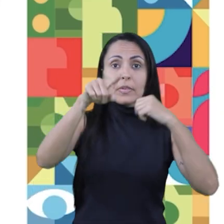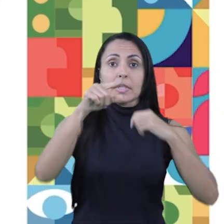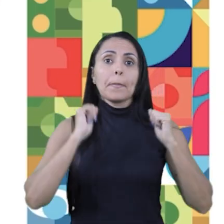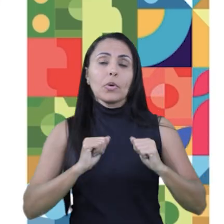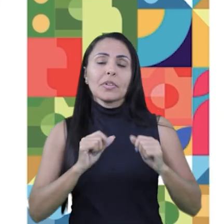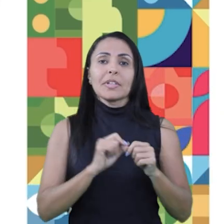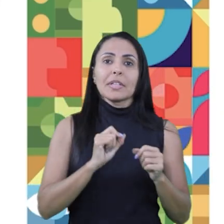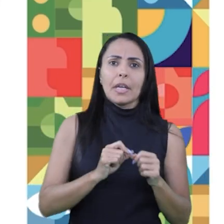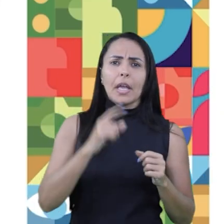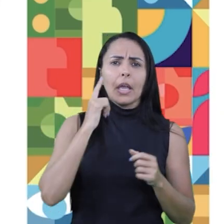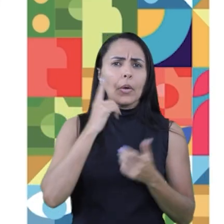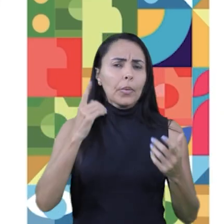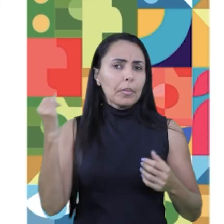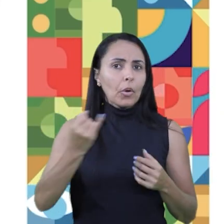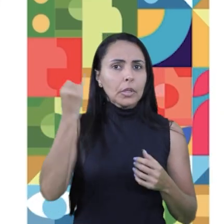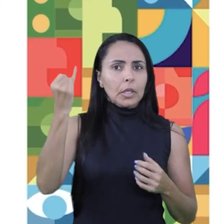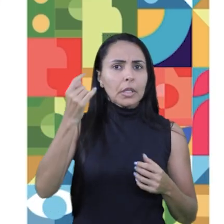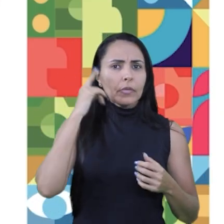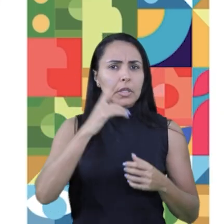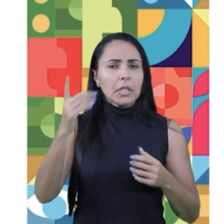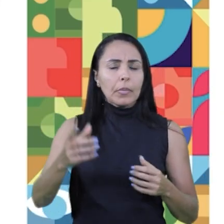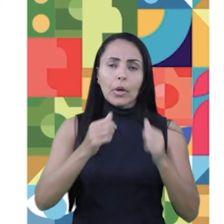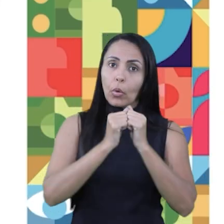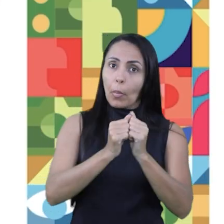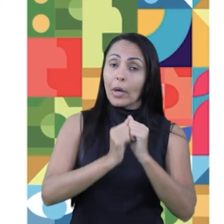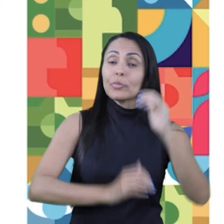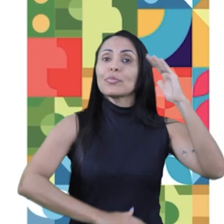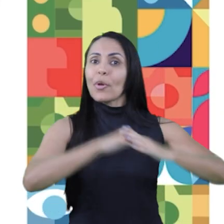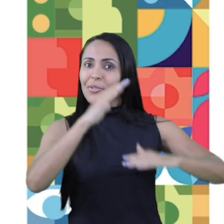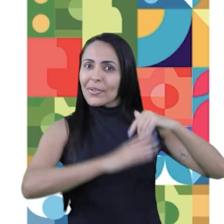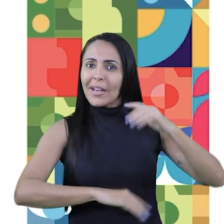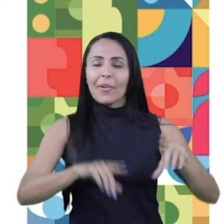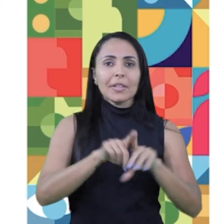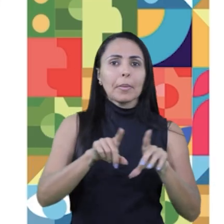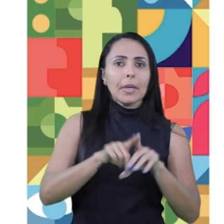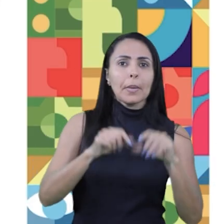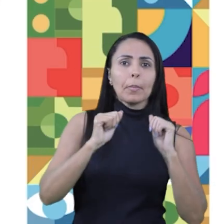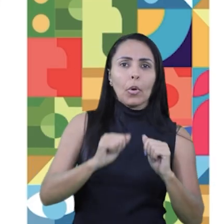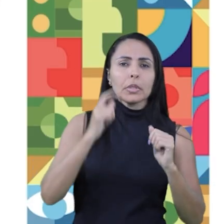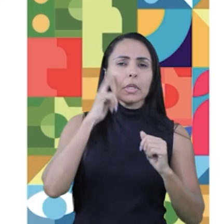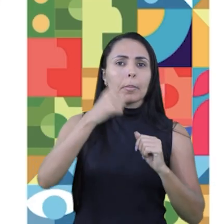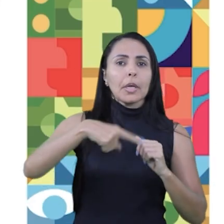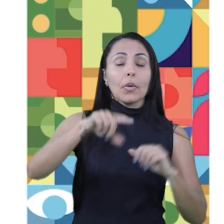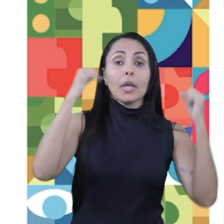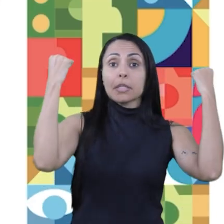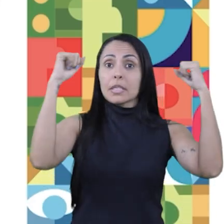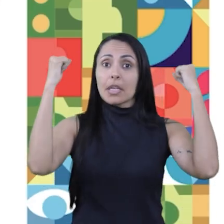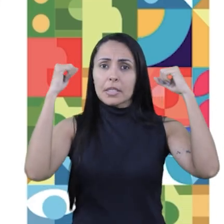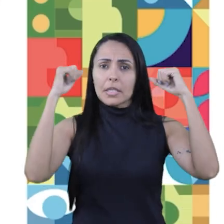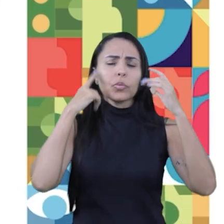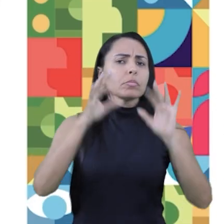que vocês possam fazer. O ideal é a gente sempre estar acompanhado de um profissional, mas na sua grande maioria esses exercícios